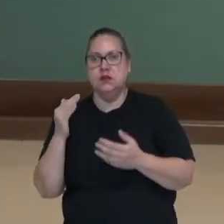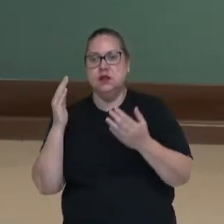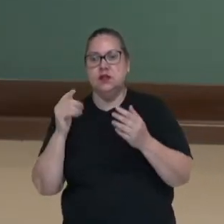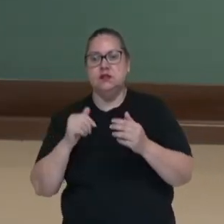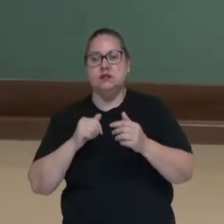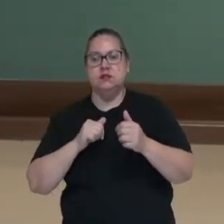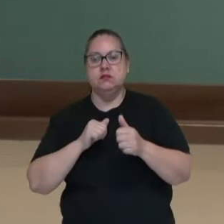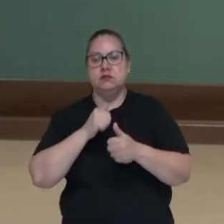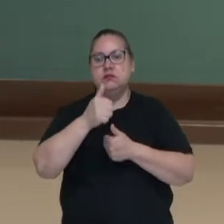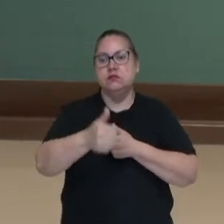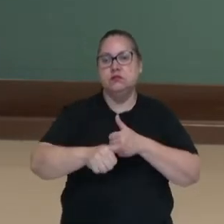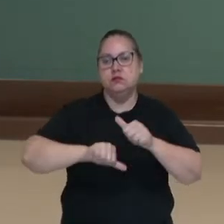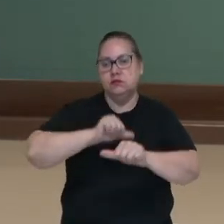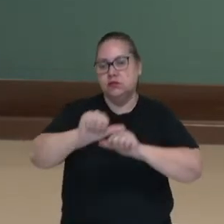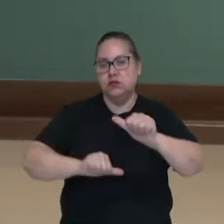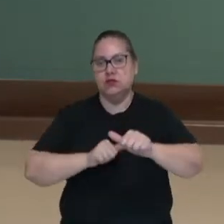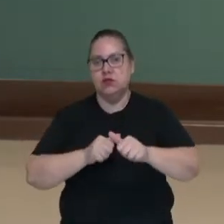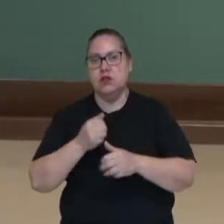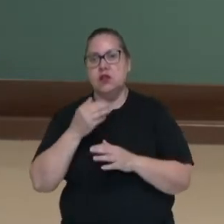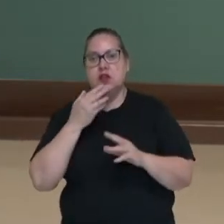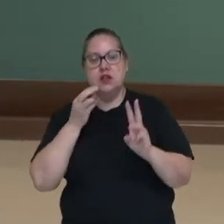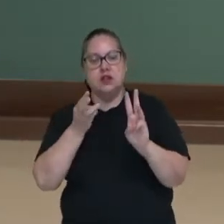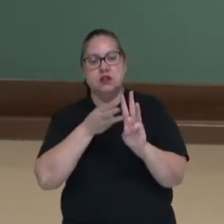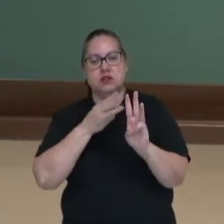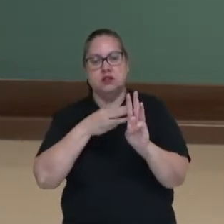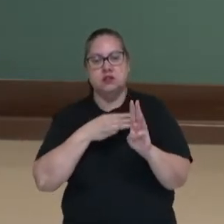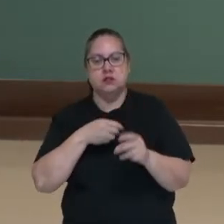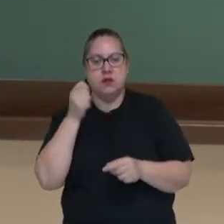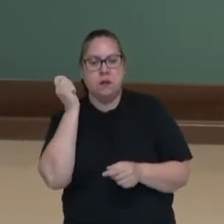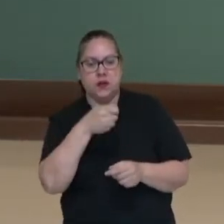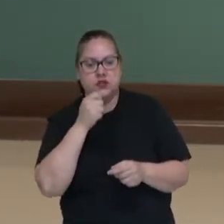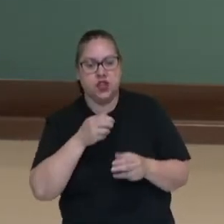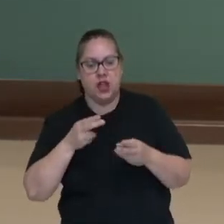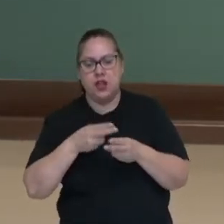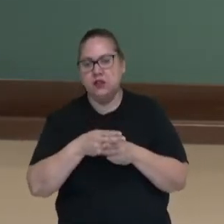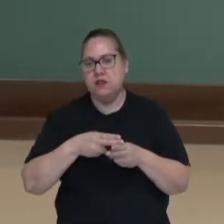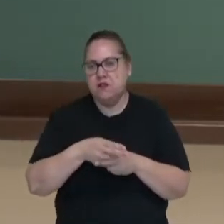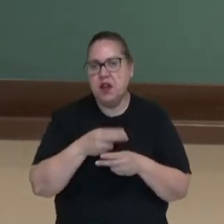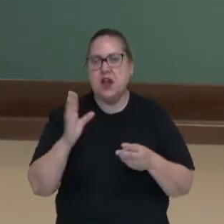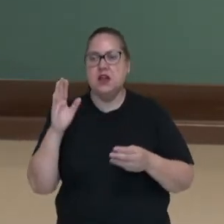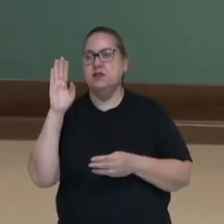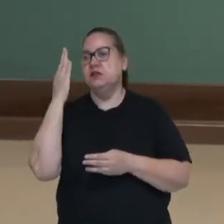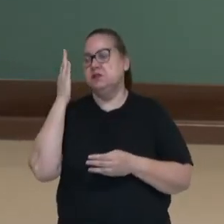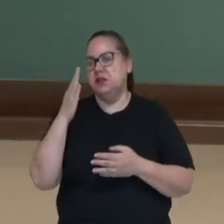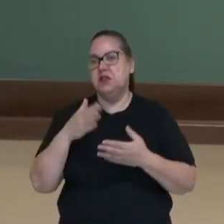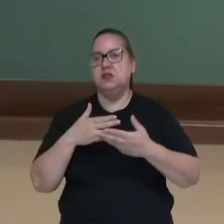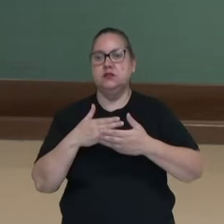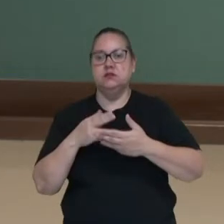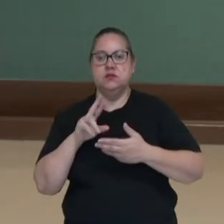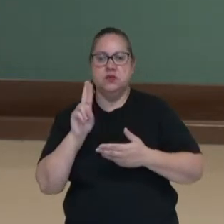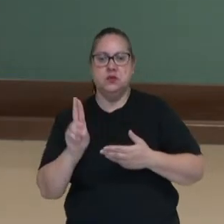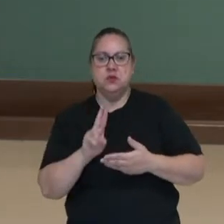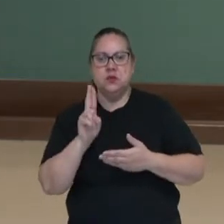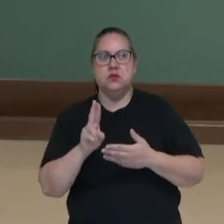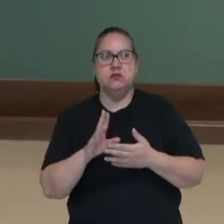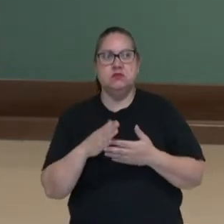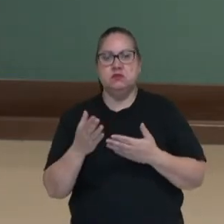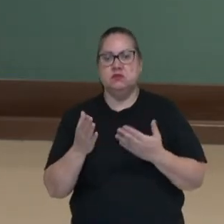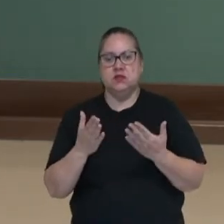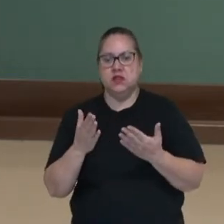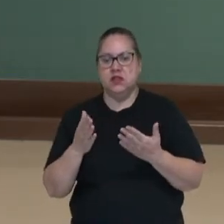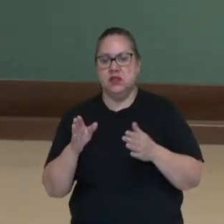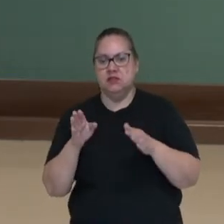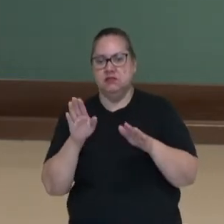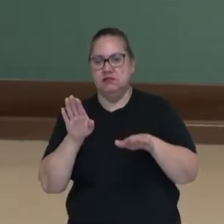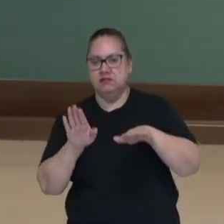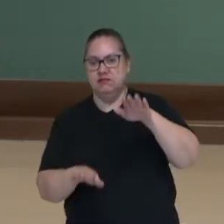troca, os indígenas recebiam dos portugueses machados, facas, canivetes, espelhos, os produtos úteis. Aí falaram assim, mas essa troca está